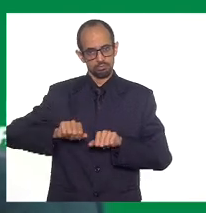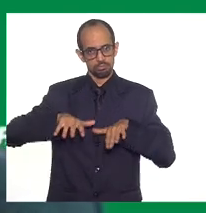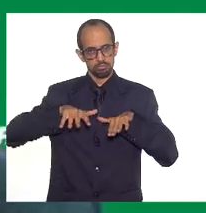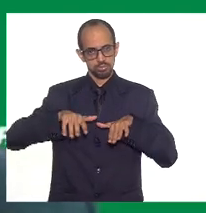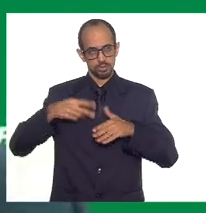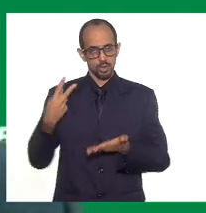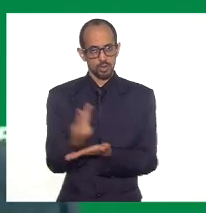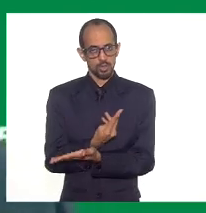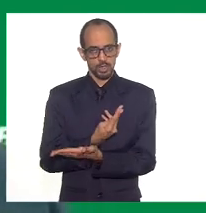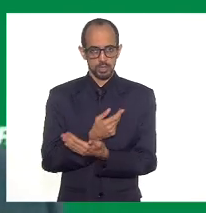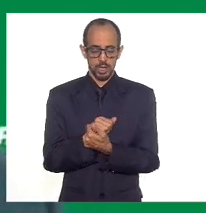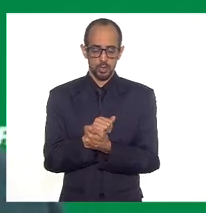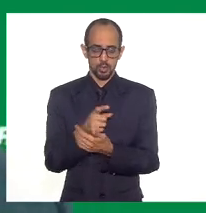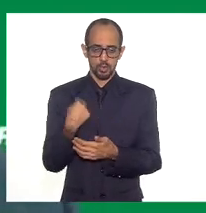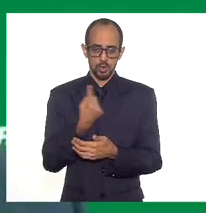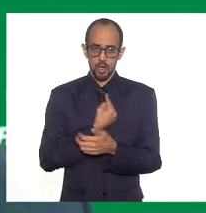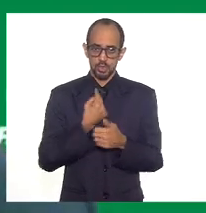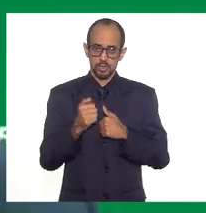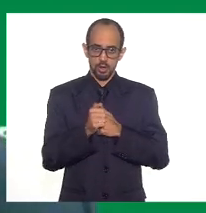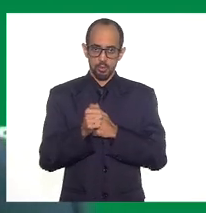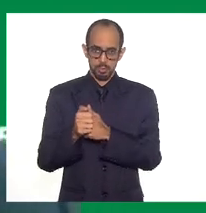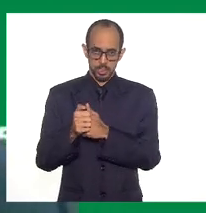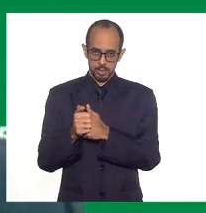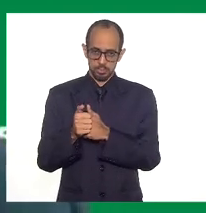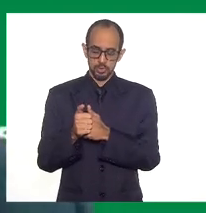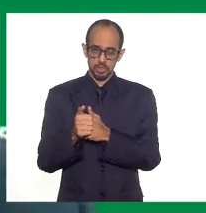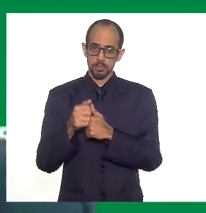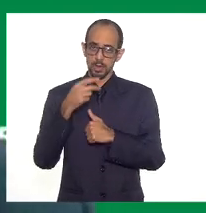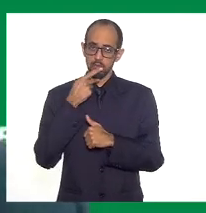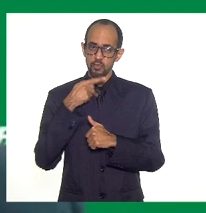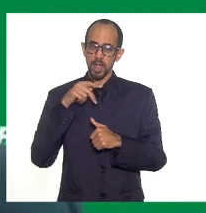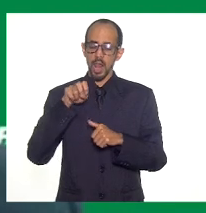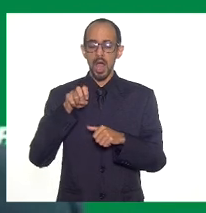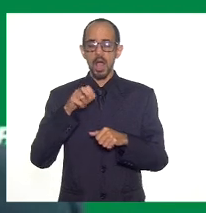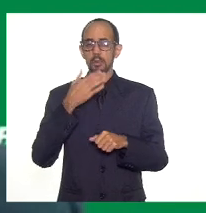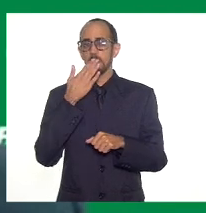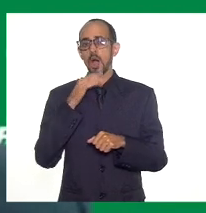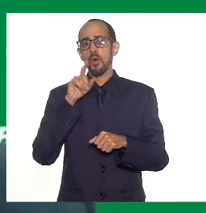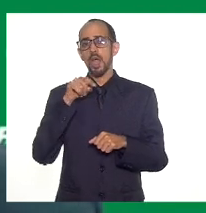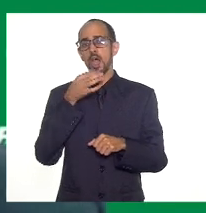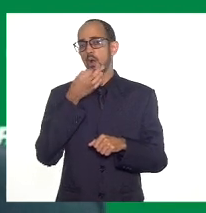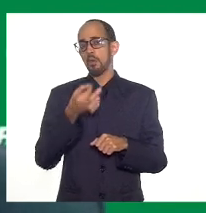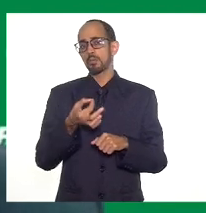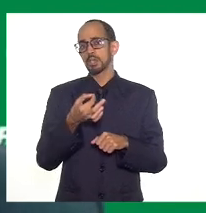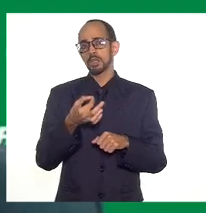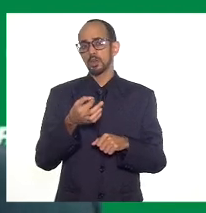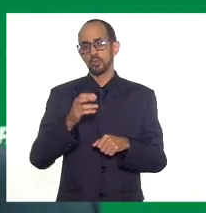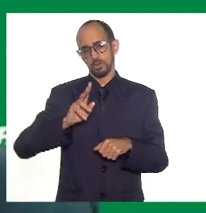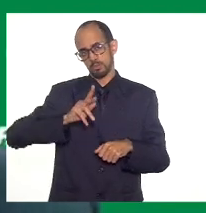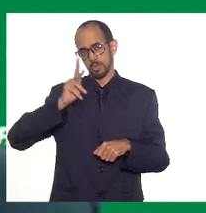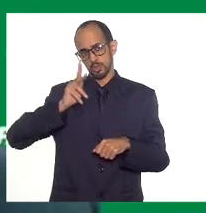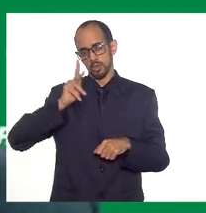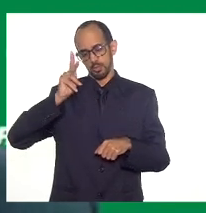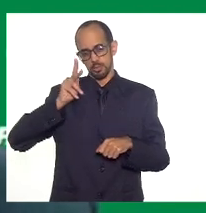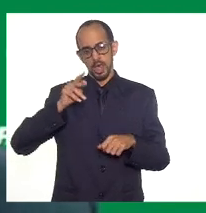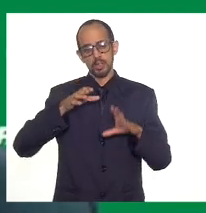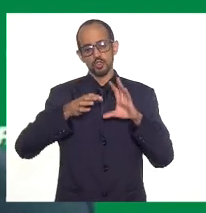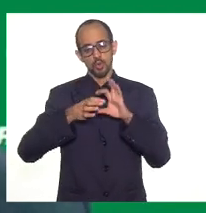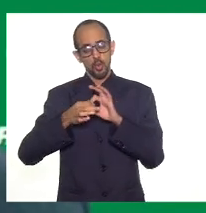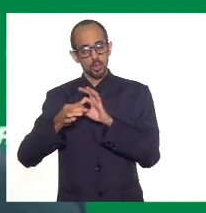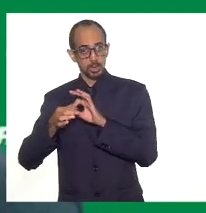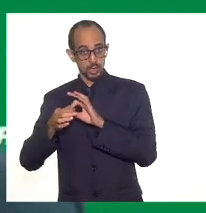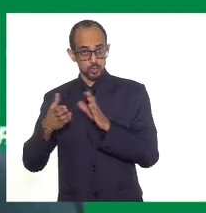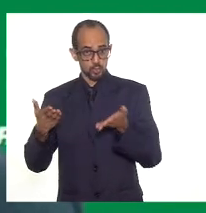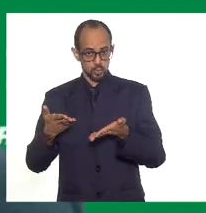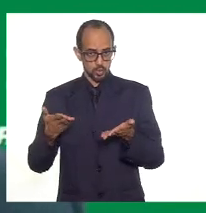para dar um pouco da visão da empresa, né, sobre o contexto no qual a gente está operando hoje em dia,